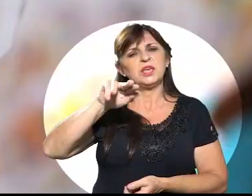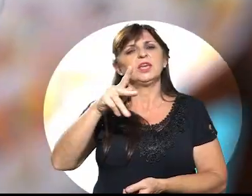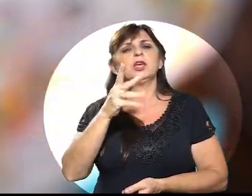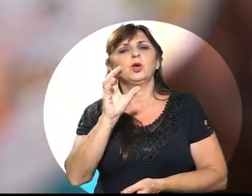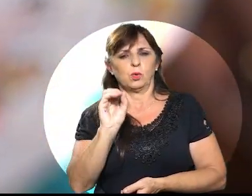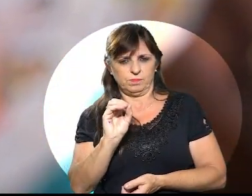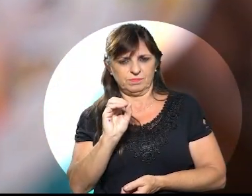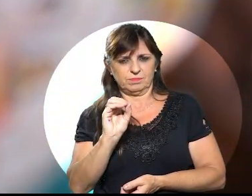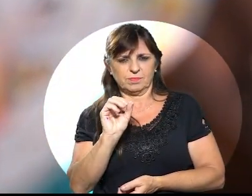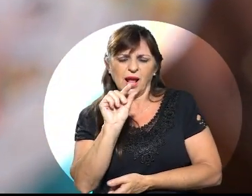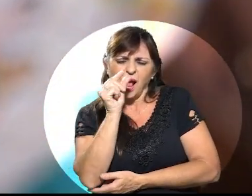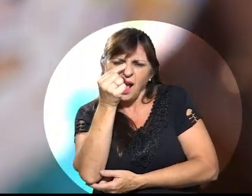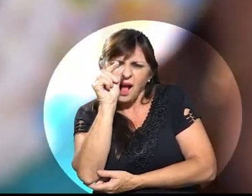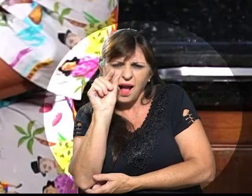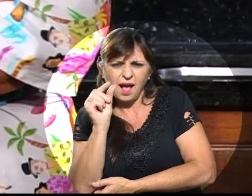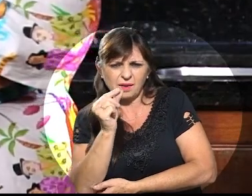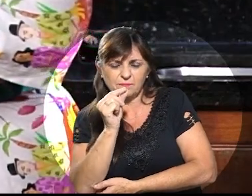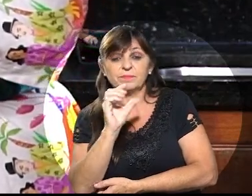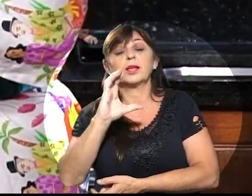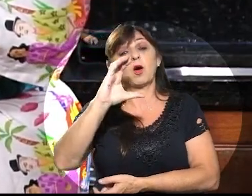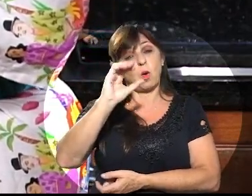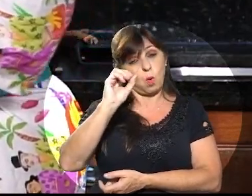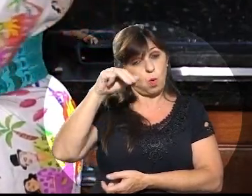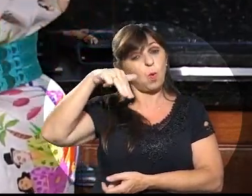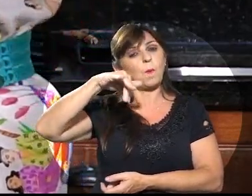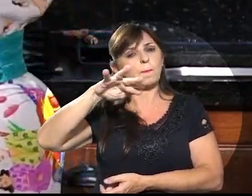cominho em pó,